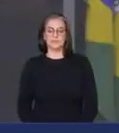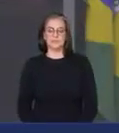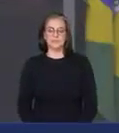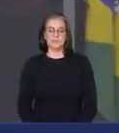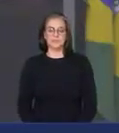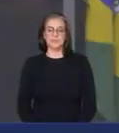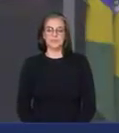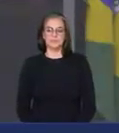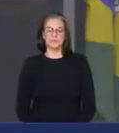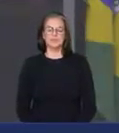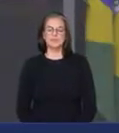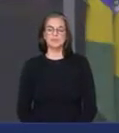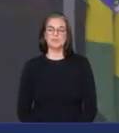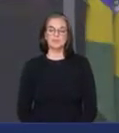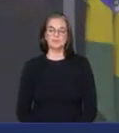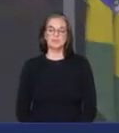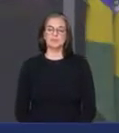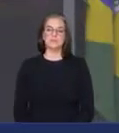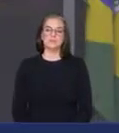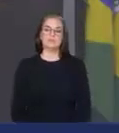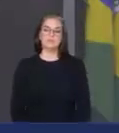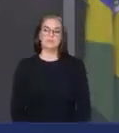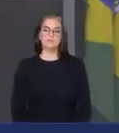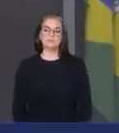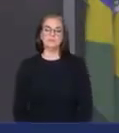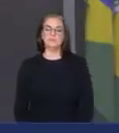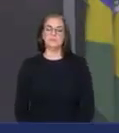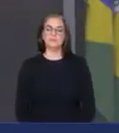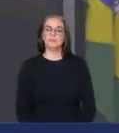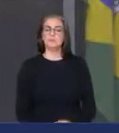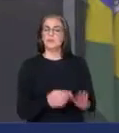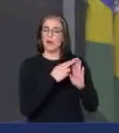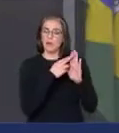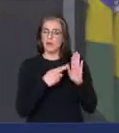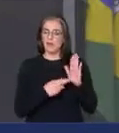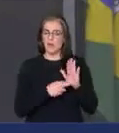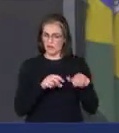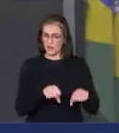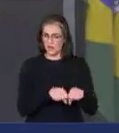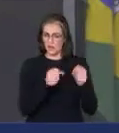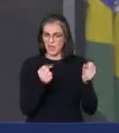Um paradigma, um princípio, quando é quebrado, ele não se auto-reconstrói.